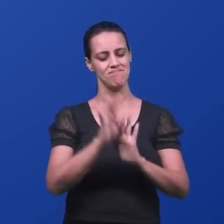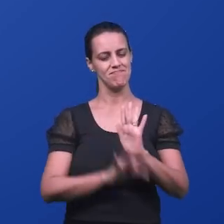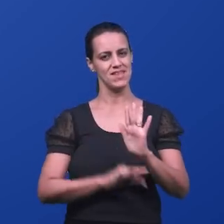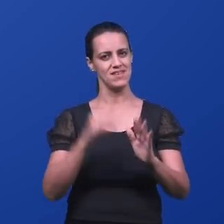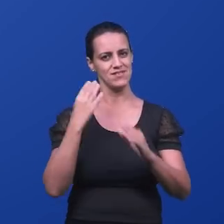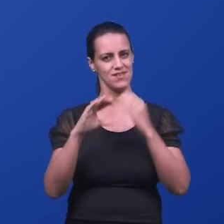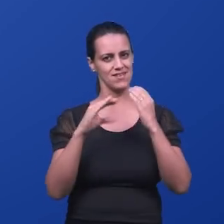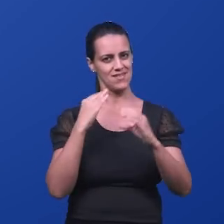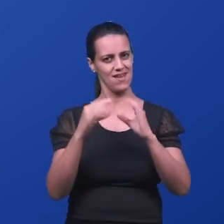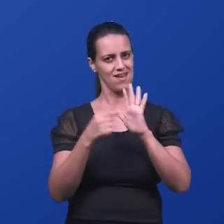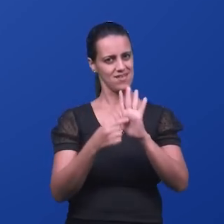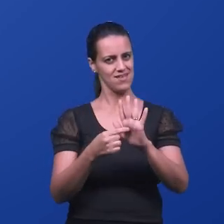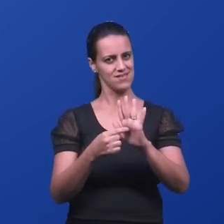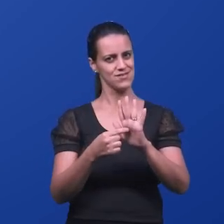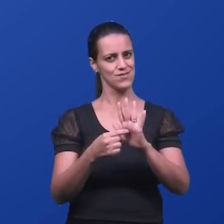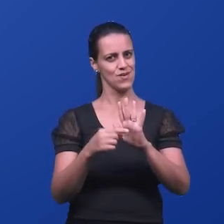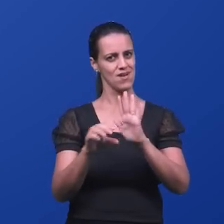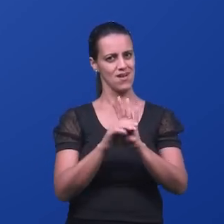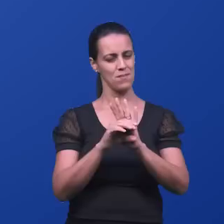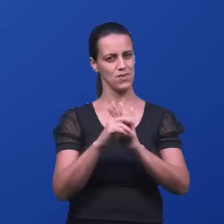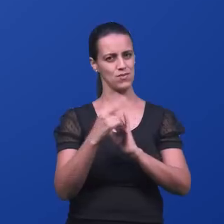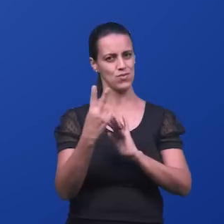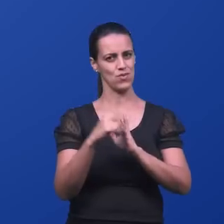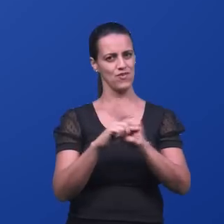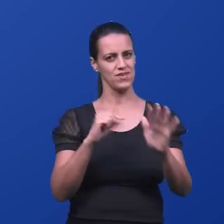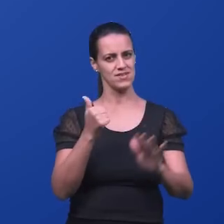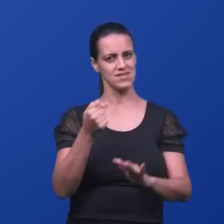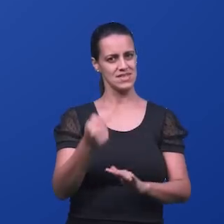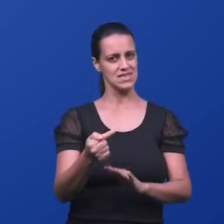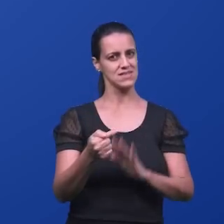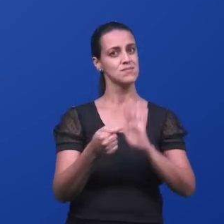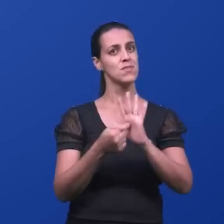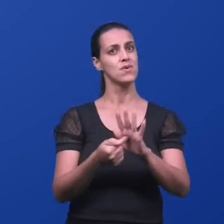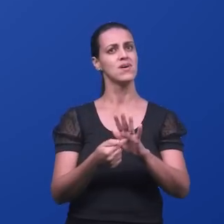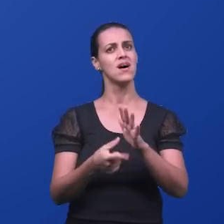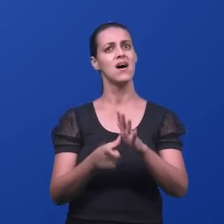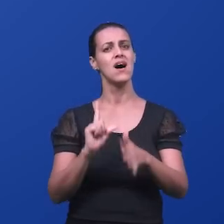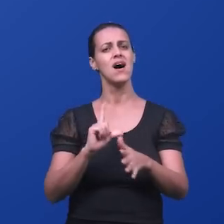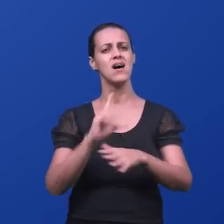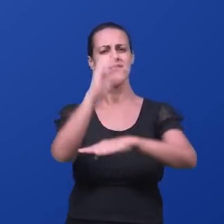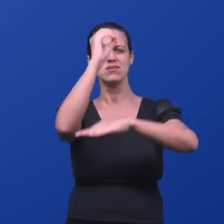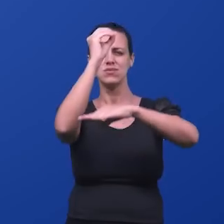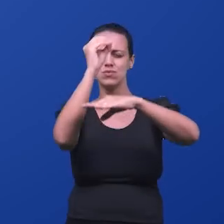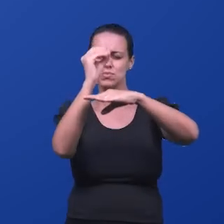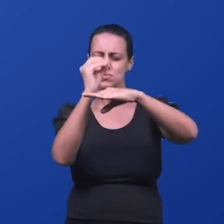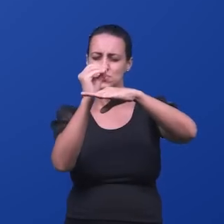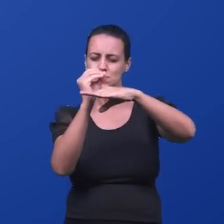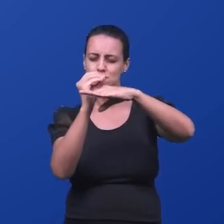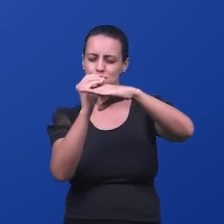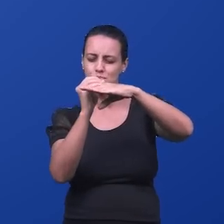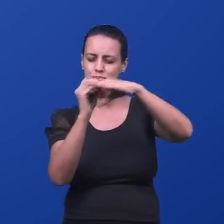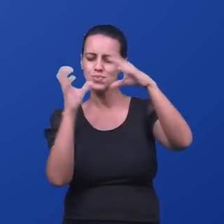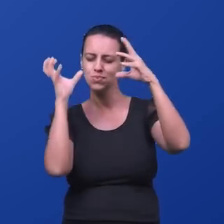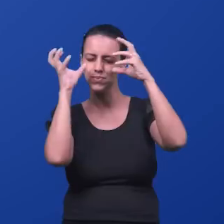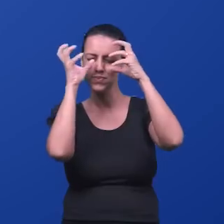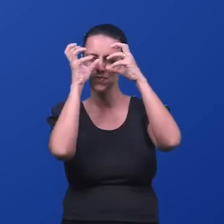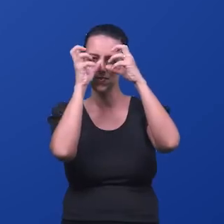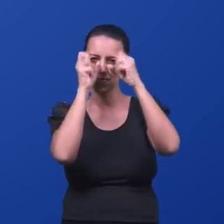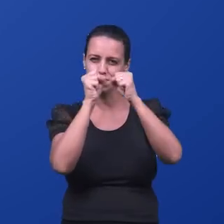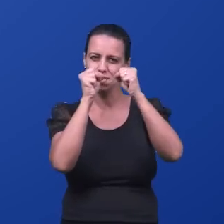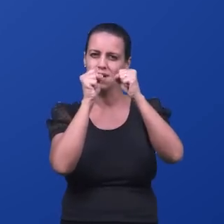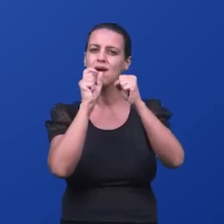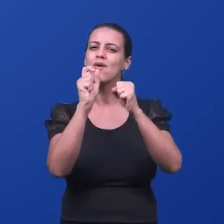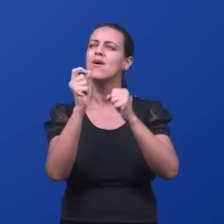em Cantares 2,17 diz assim: antes que refresque o dia e caiam as